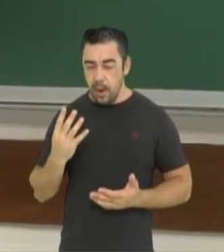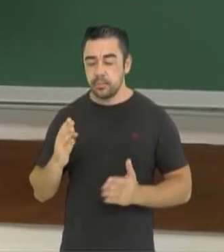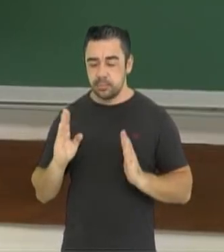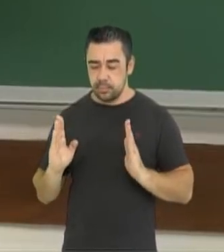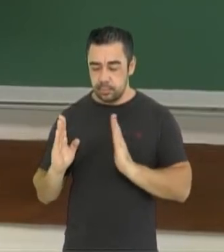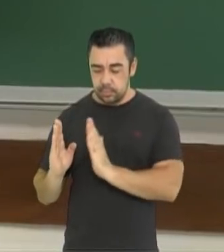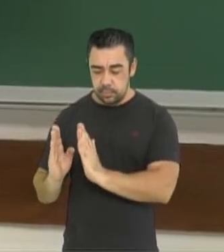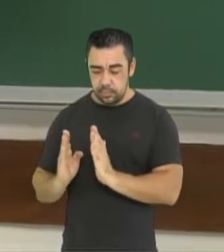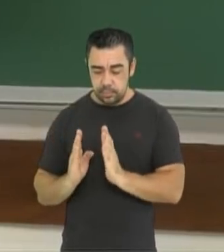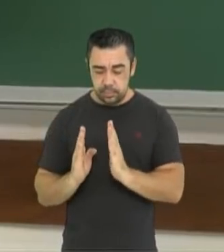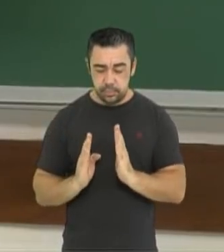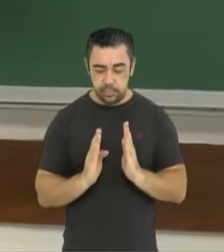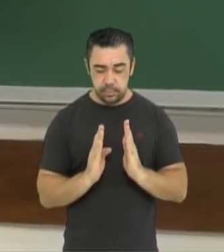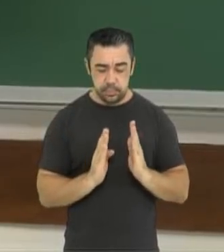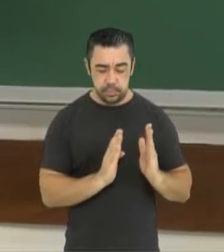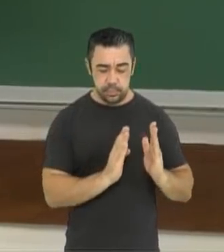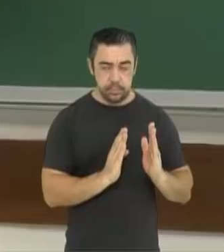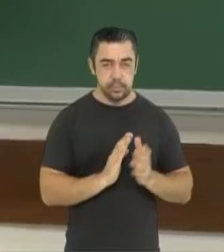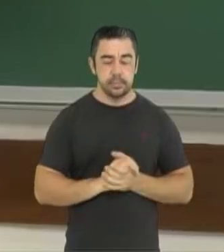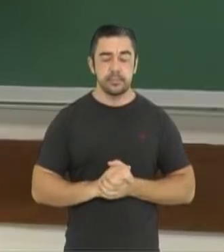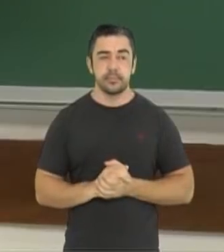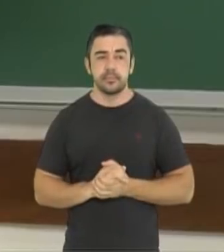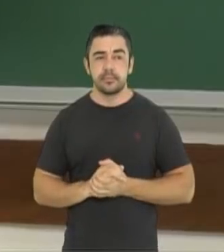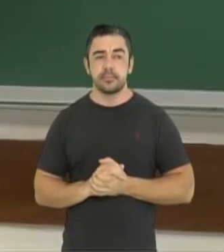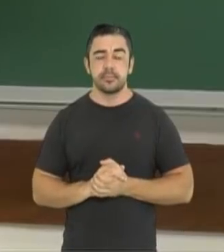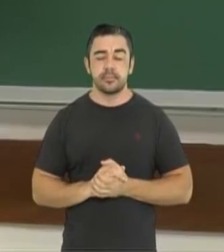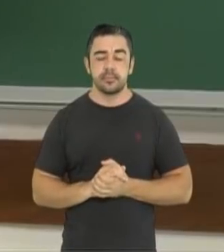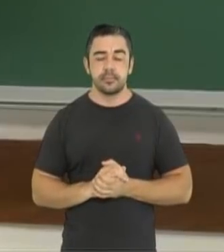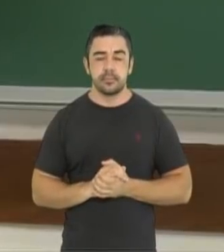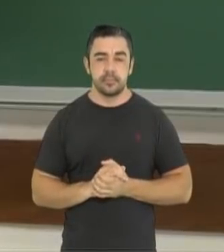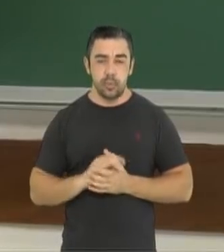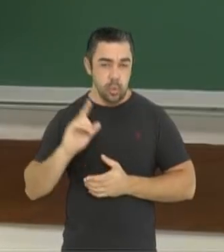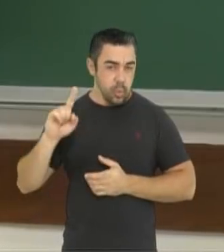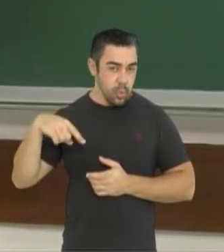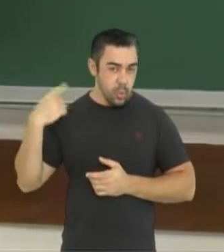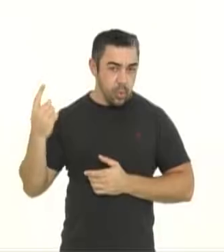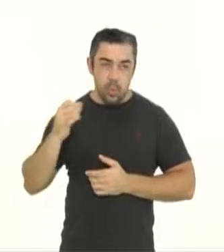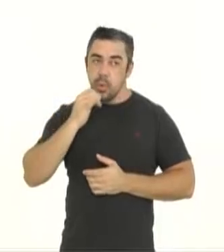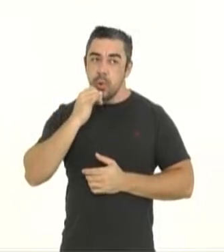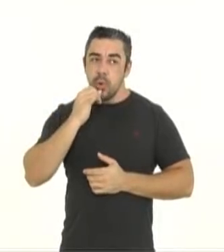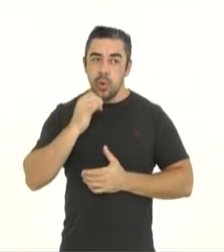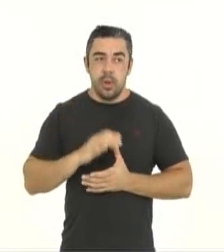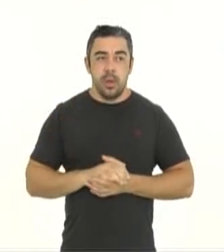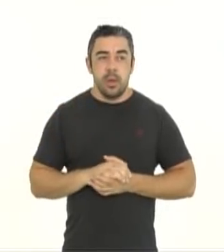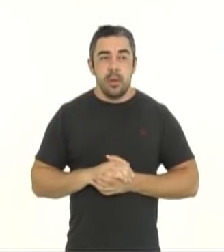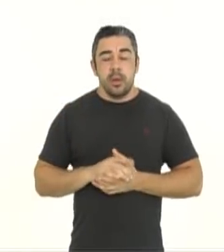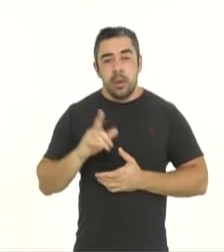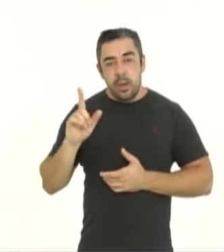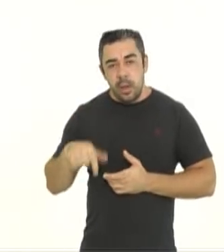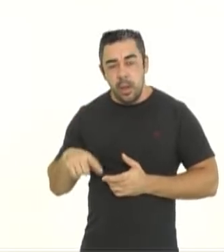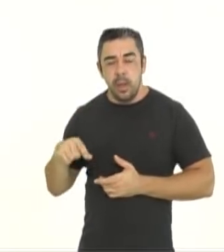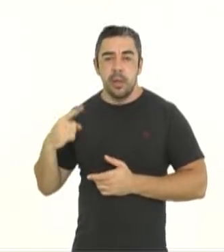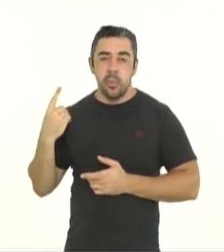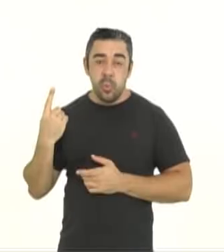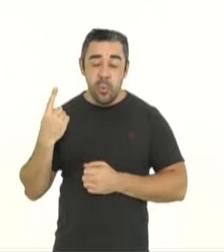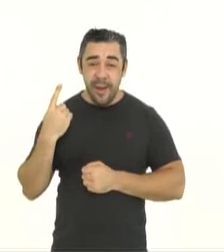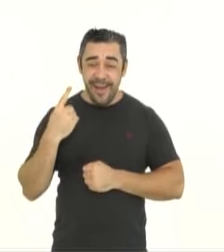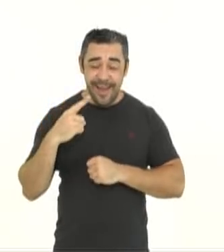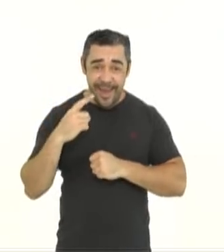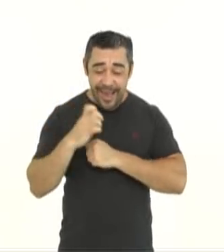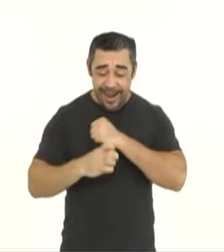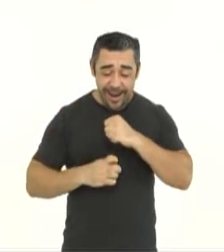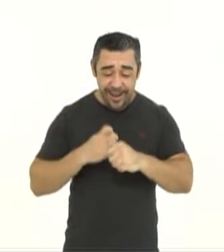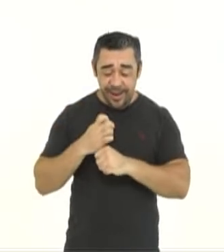para posicionar a vírgula, certo? Vamos ver mais um exemplo. A massa de um elétron é aproximadamente